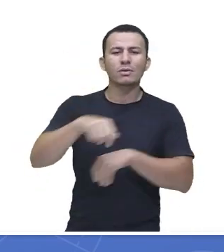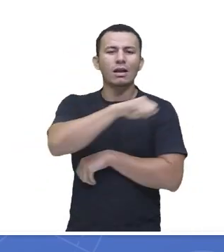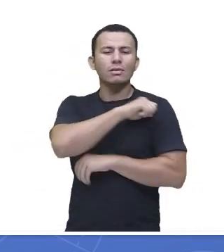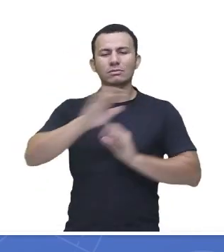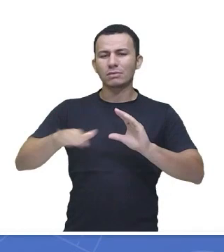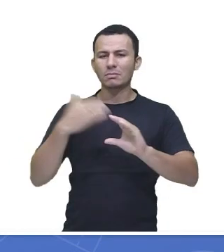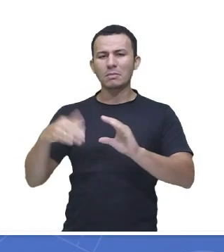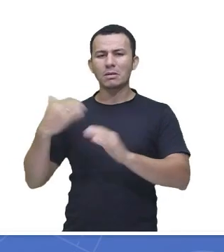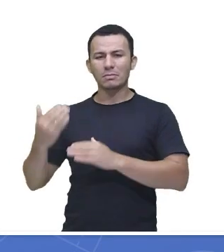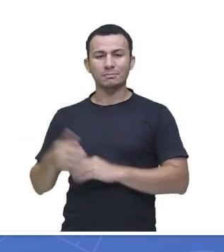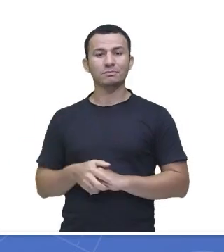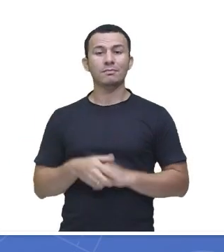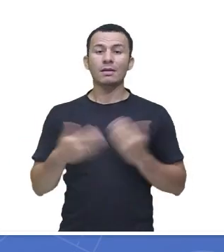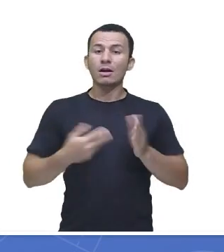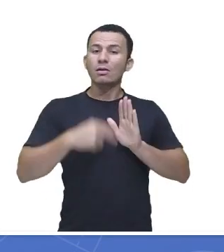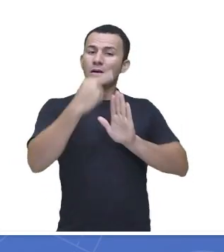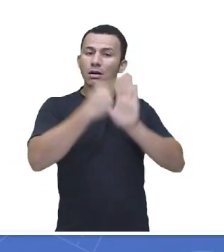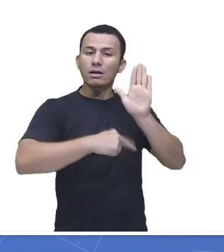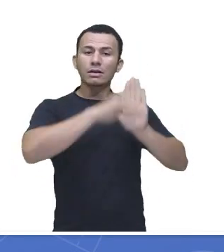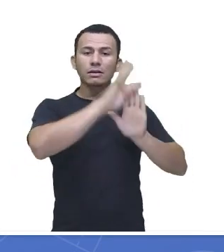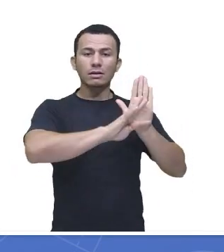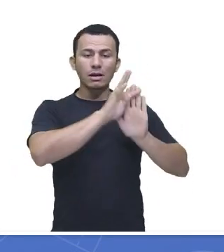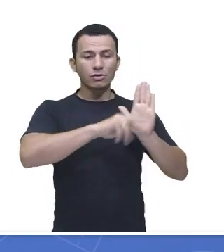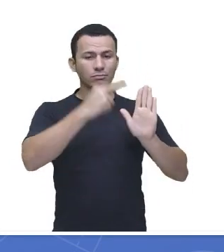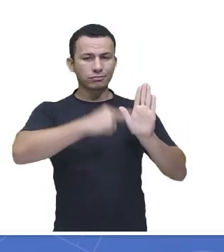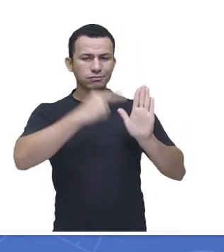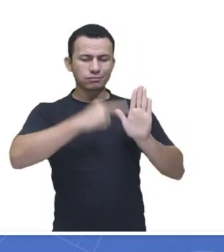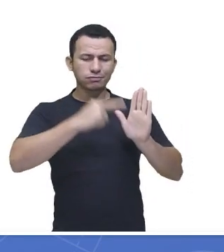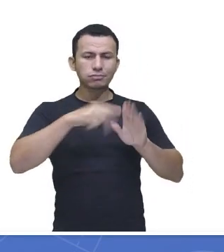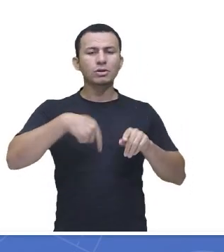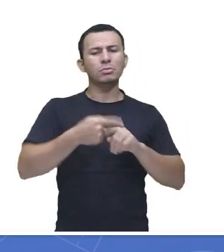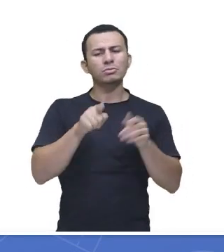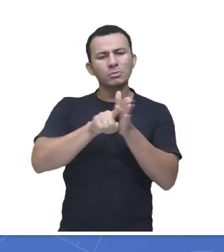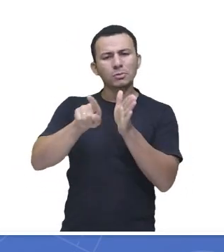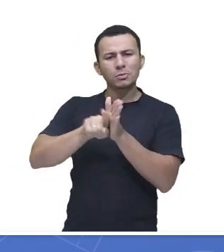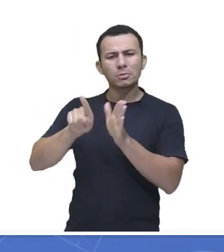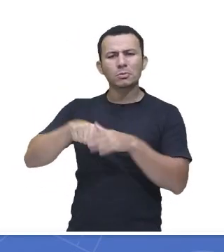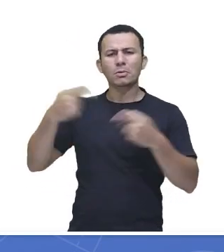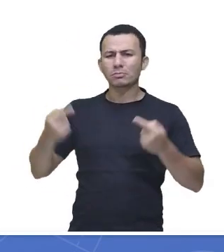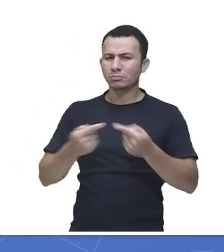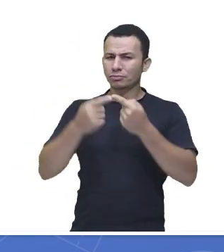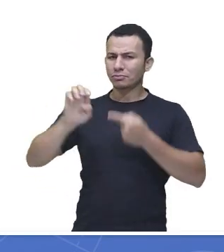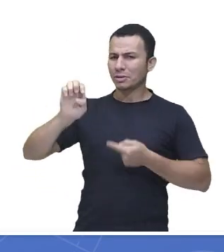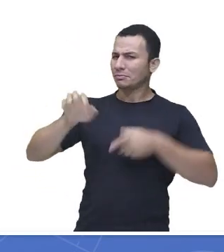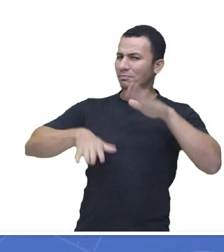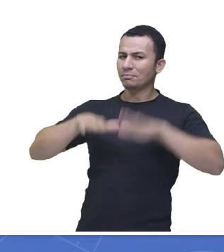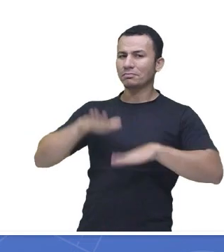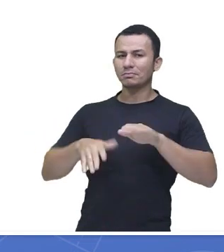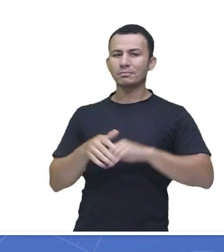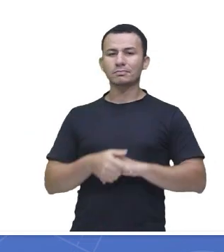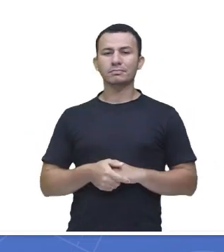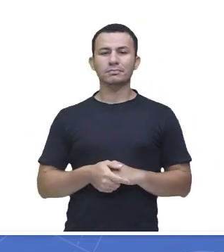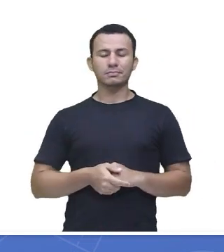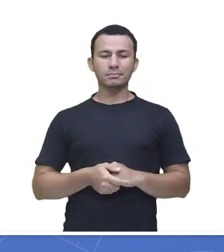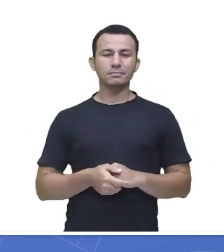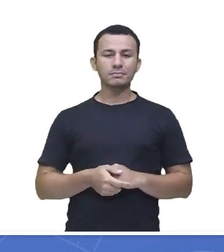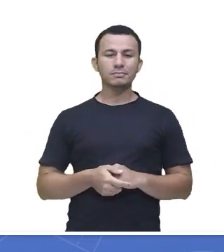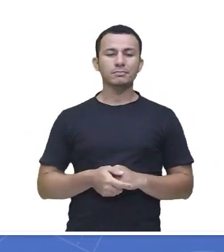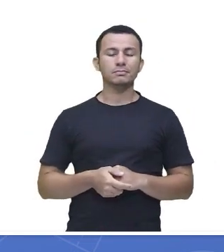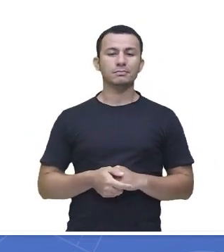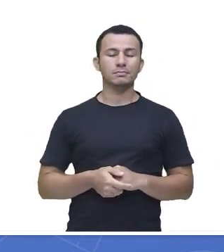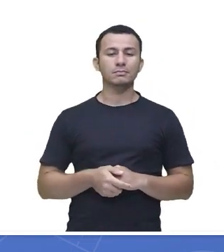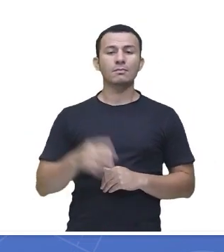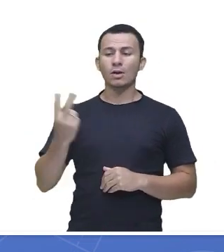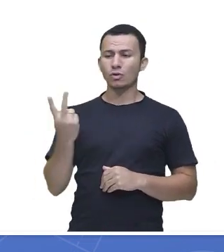à leitura do texto e depois a questão e vamos verificar se é letra E mesmo, tá bom? Diz o seguinte a questão: